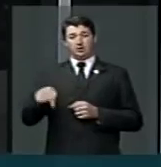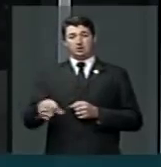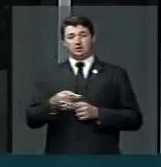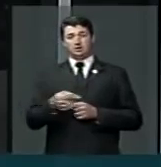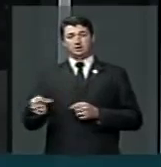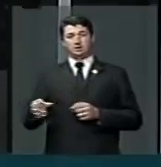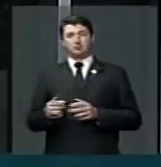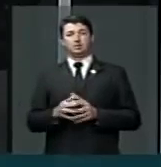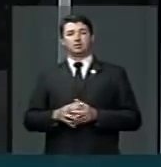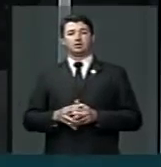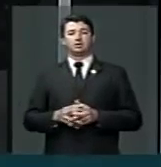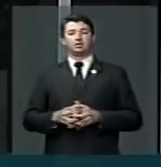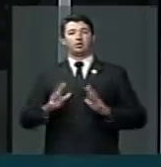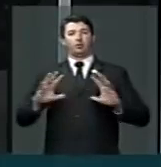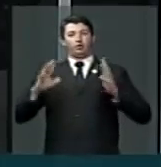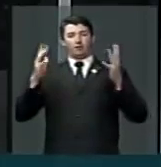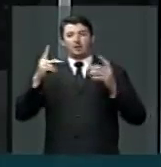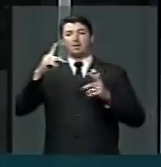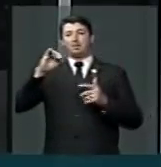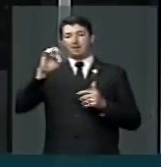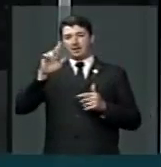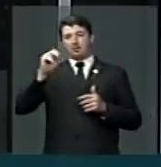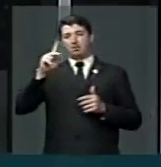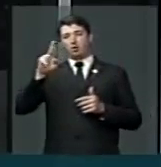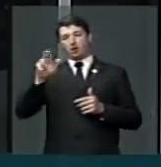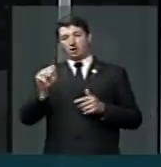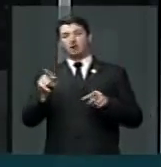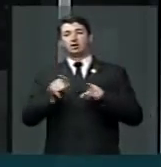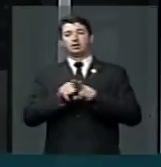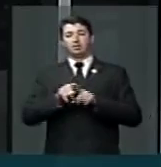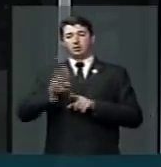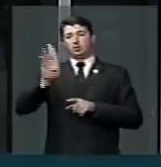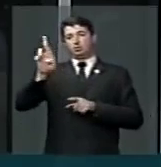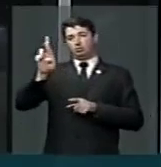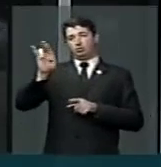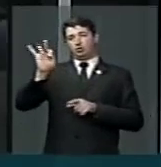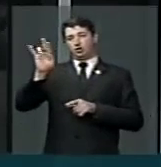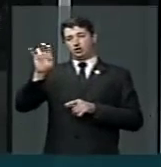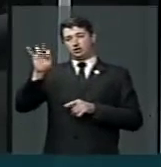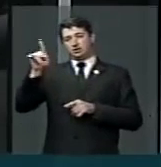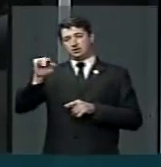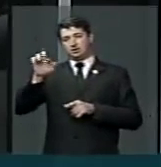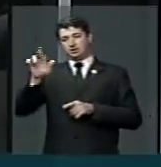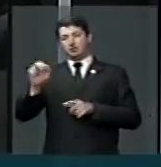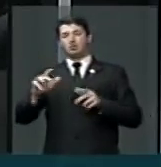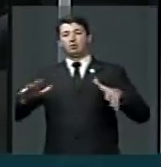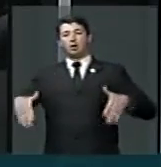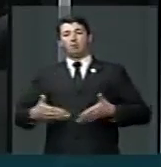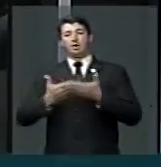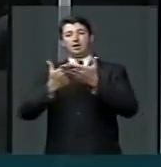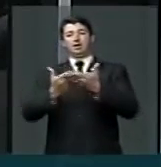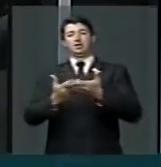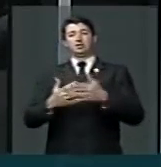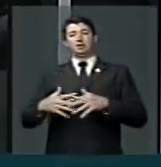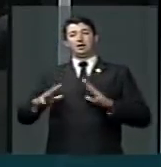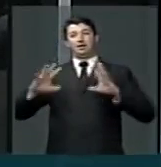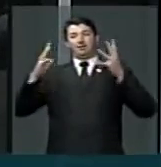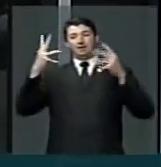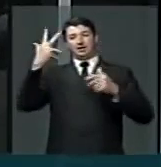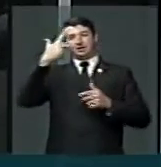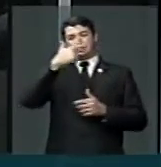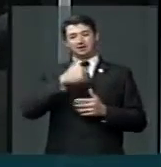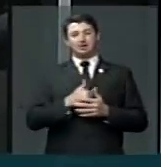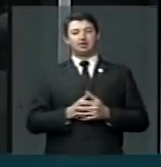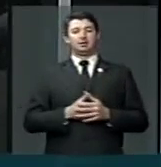semana, com festejos em Pirapora e Buritizeiro, e realizada para prestigiar a grande festa, senhor